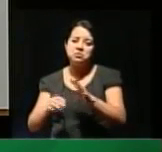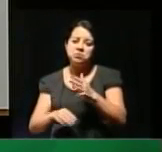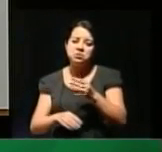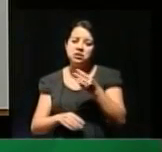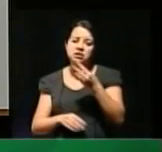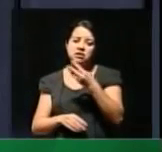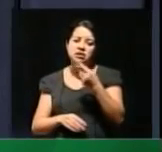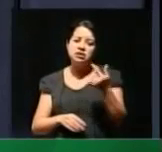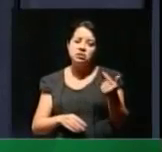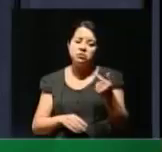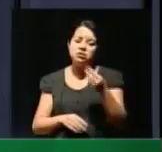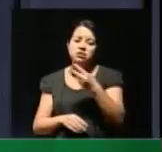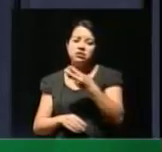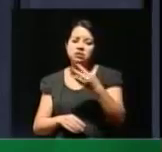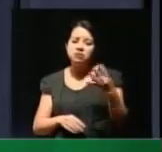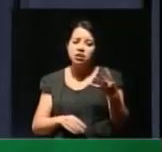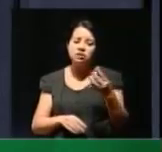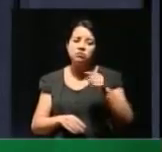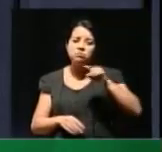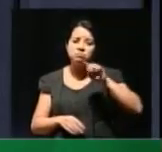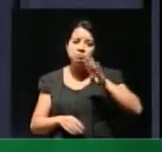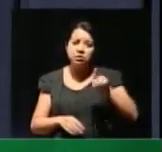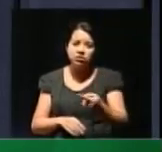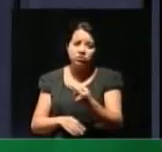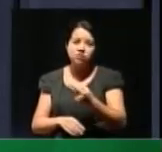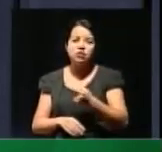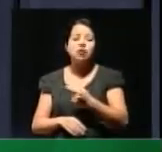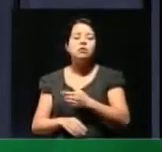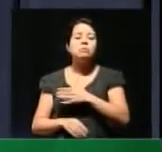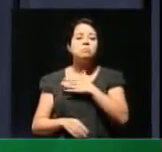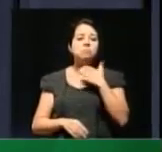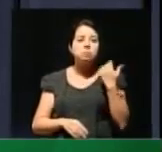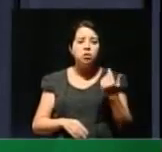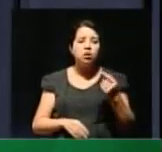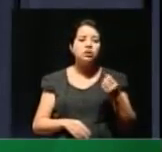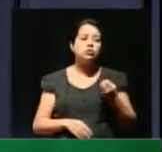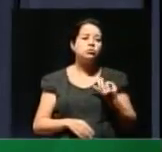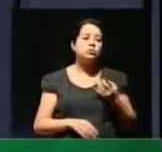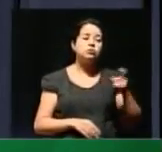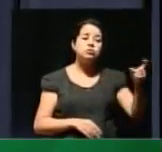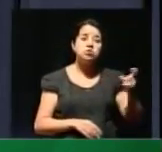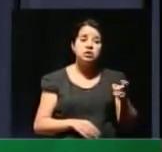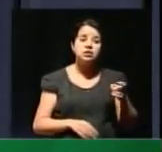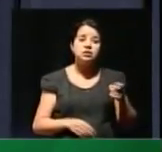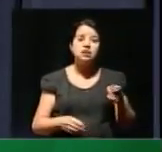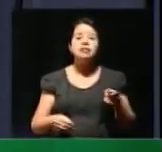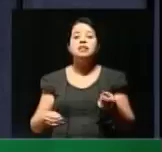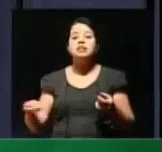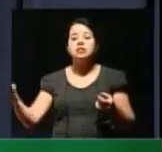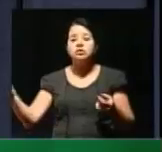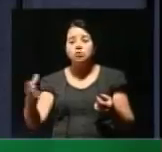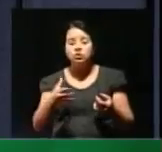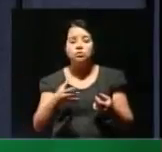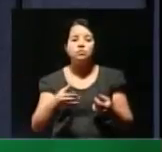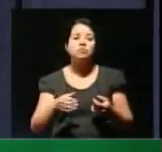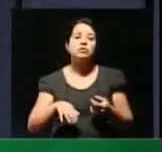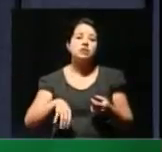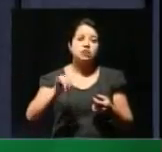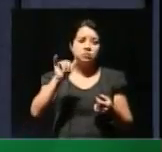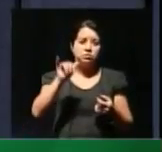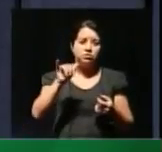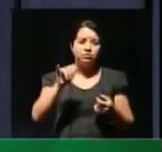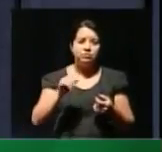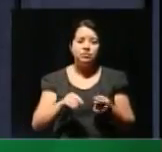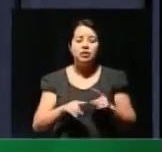33, 34 milhões, que morre X e entra X mais um pouquinho. Então, você acaba mantendo o status quo. Se